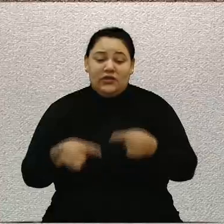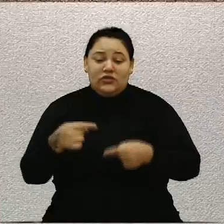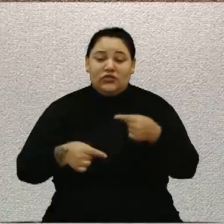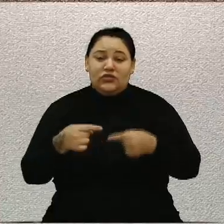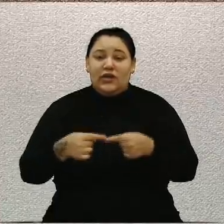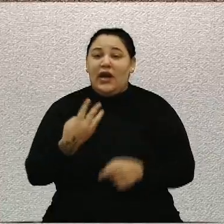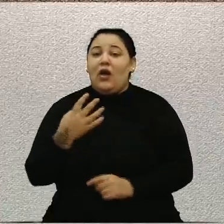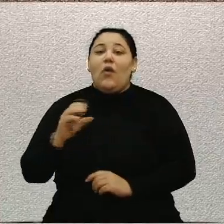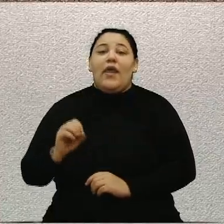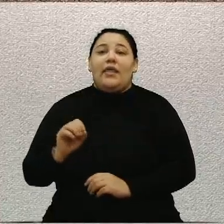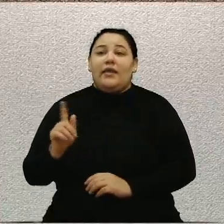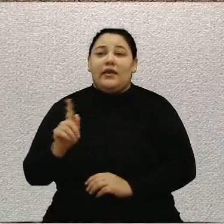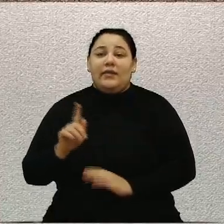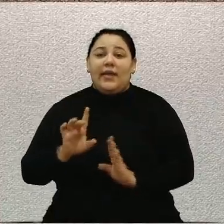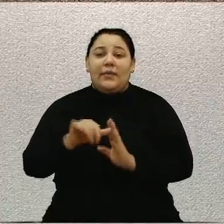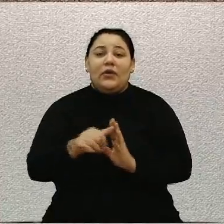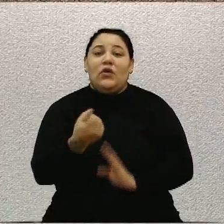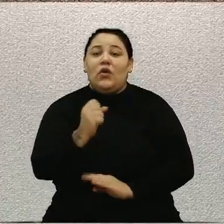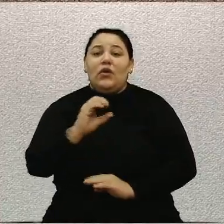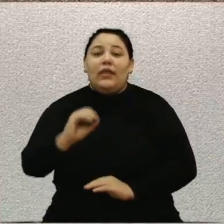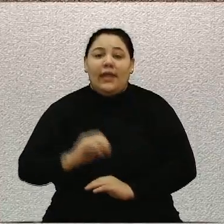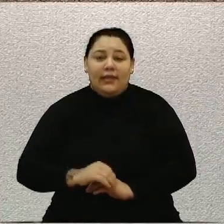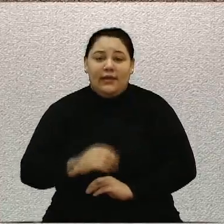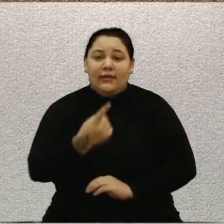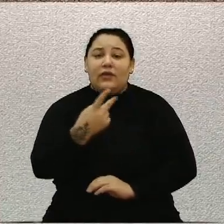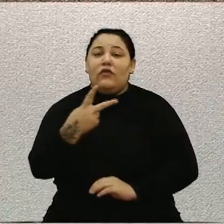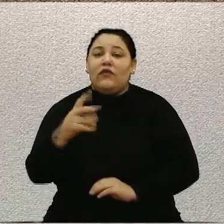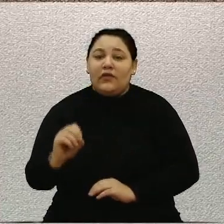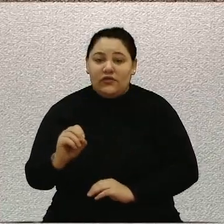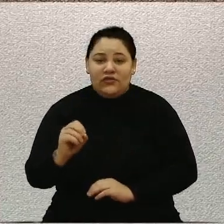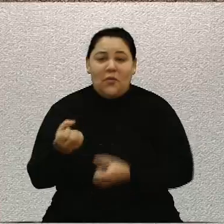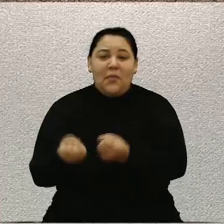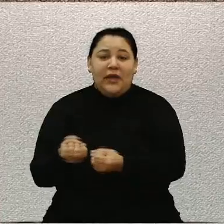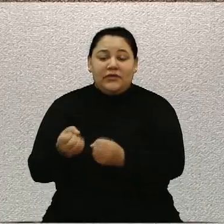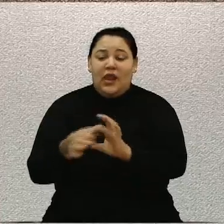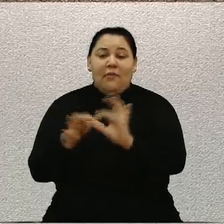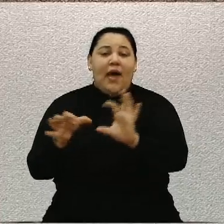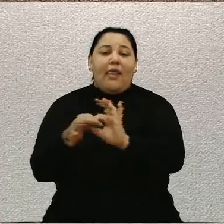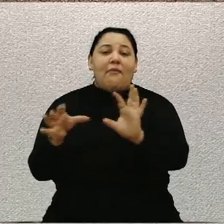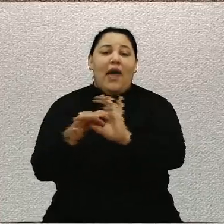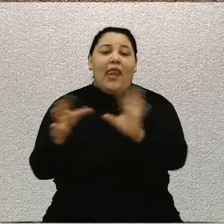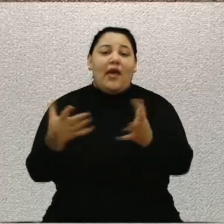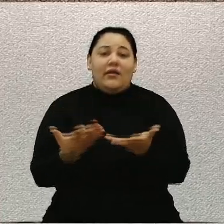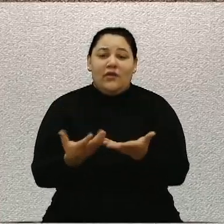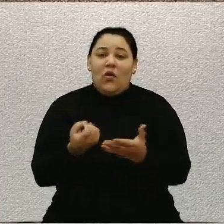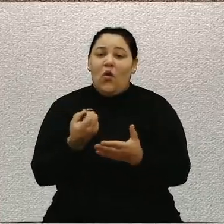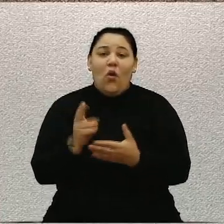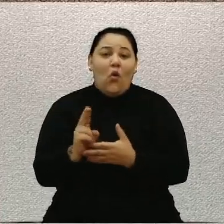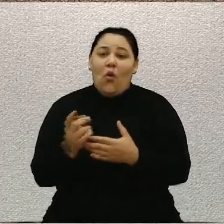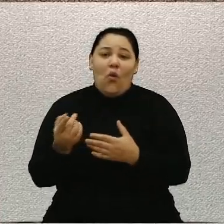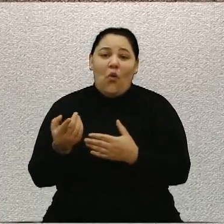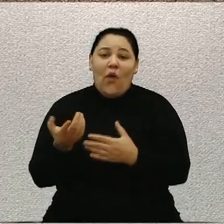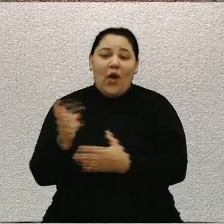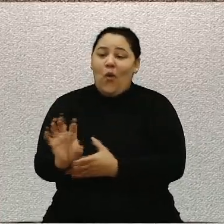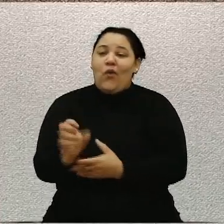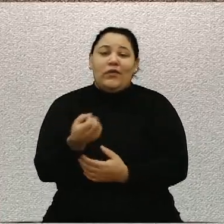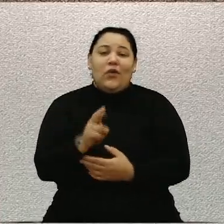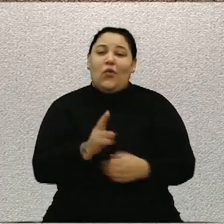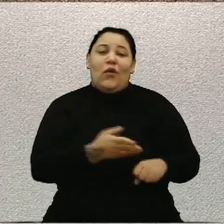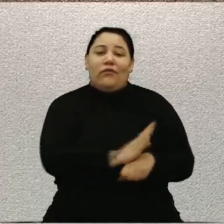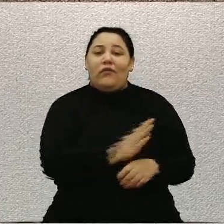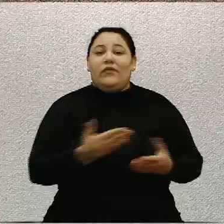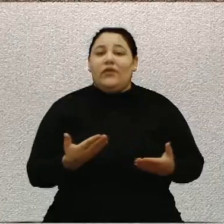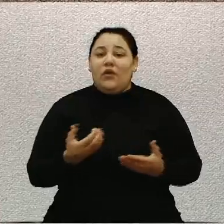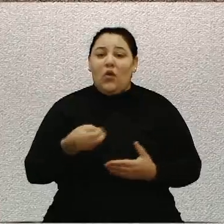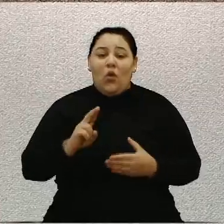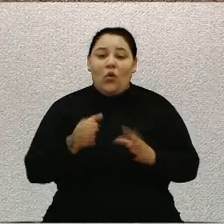suficiente, vamos para 80, vamos para 120 gramas e assim vai indo. Ou é contra ou é a favor, não dá. Ou